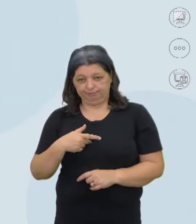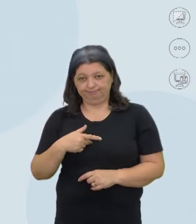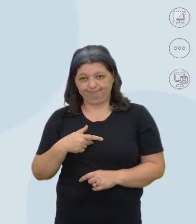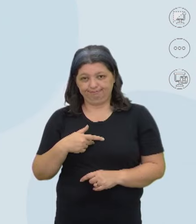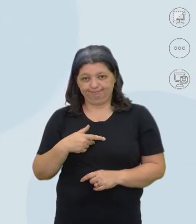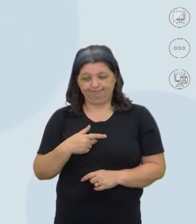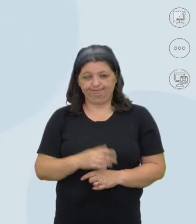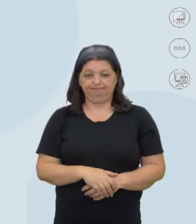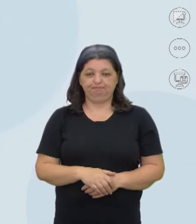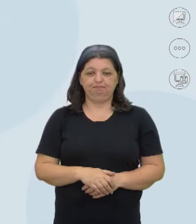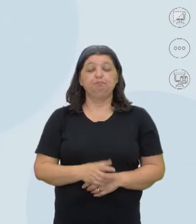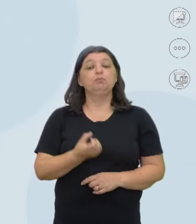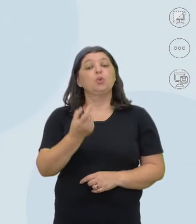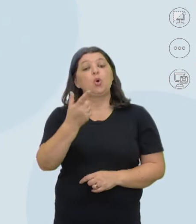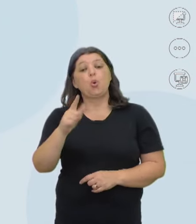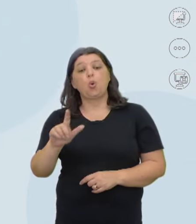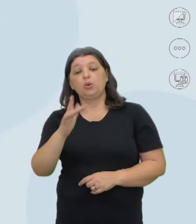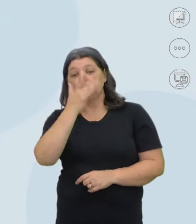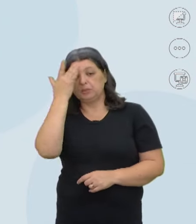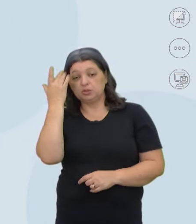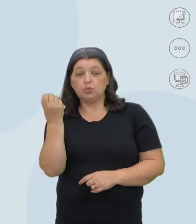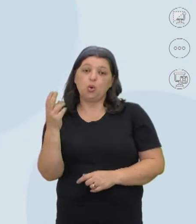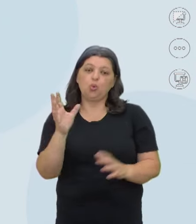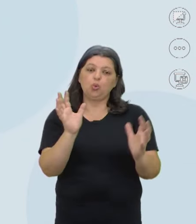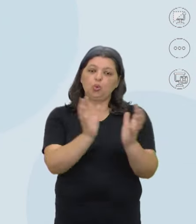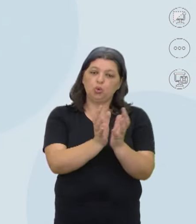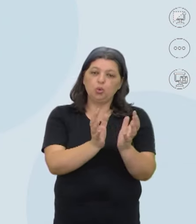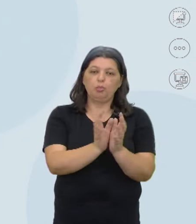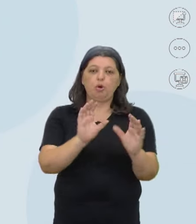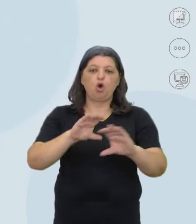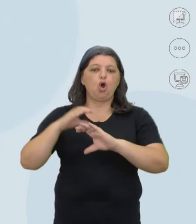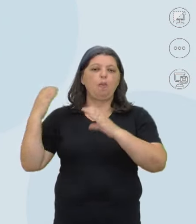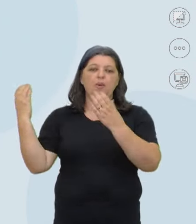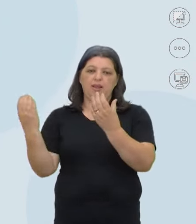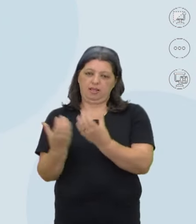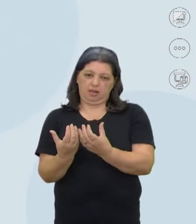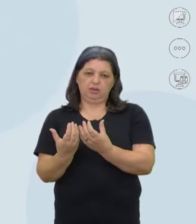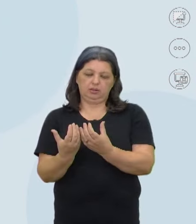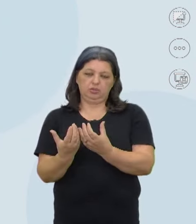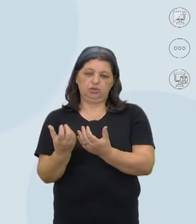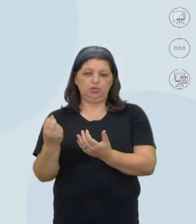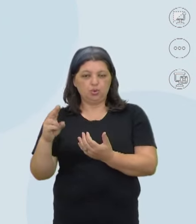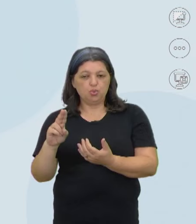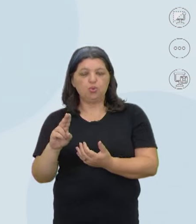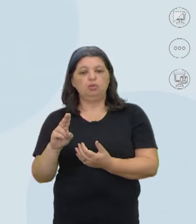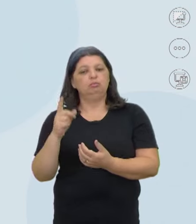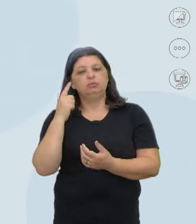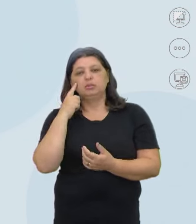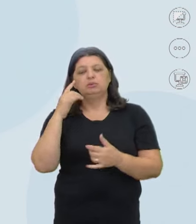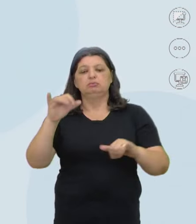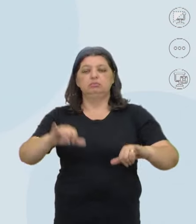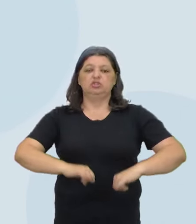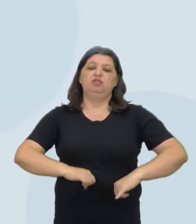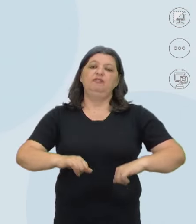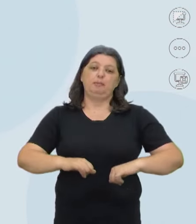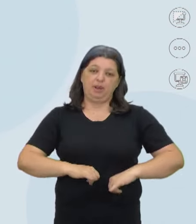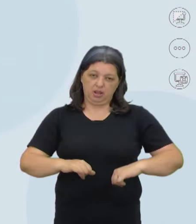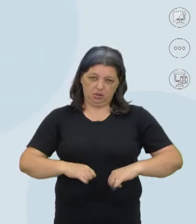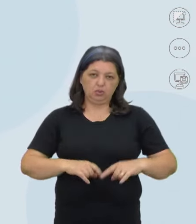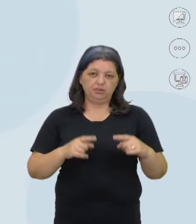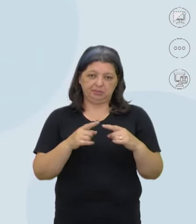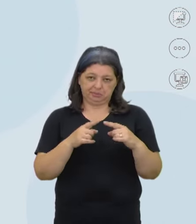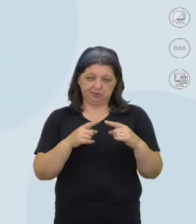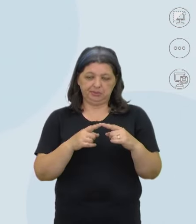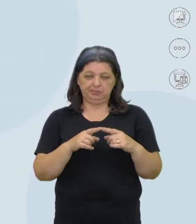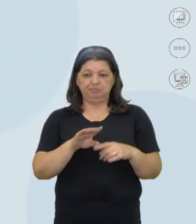né? Outra pessoa ou contra um grupo e comunidade que resulte ou possa resultar em sofrimento,